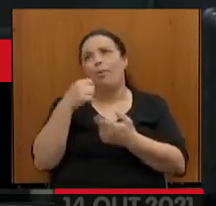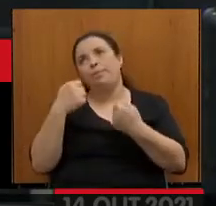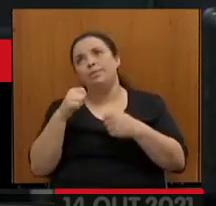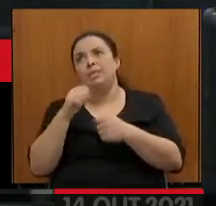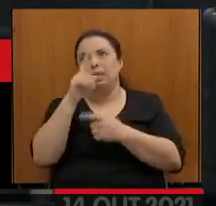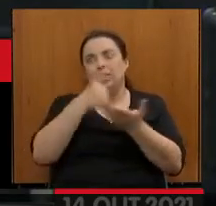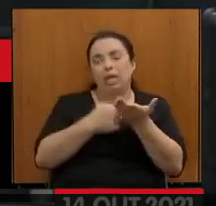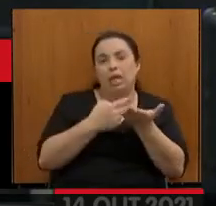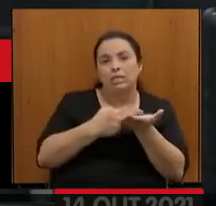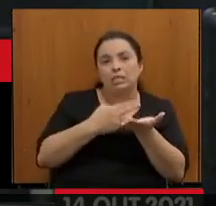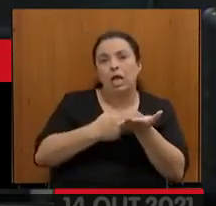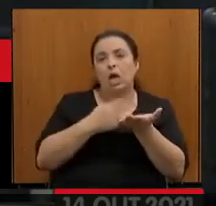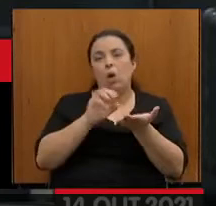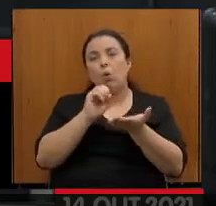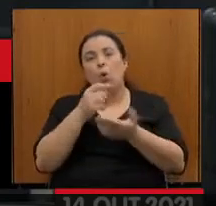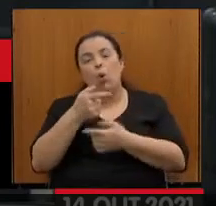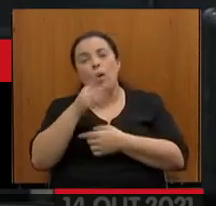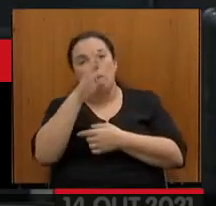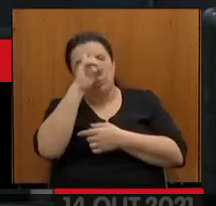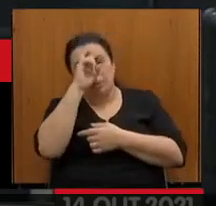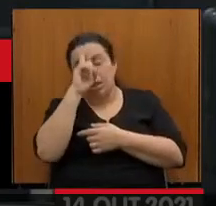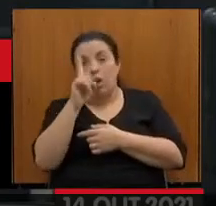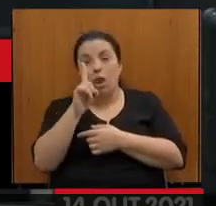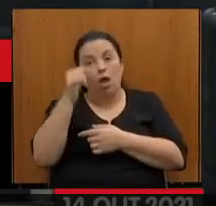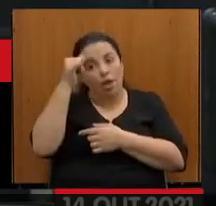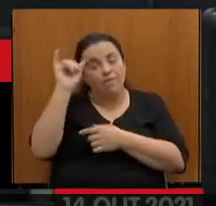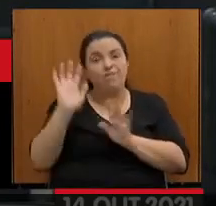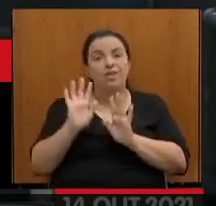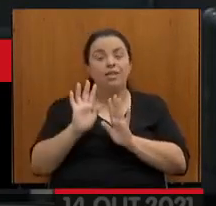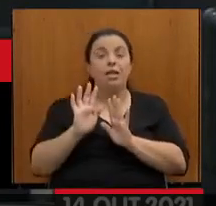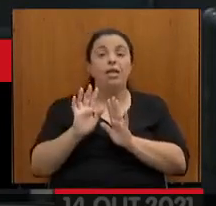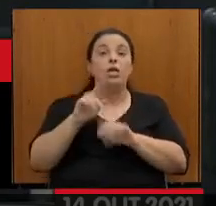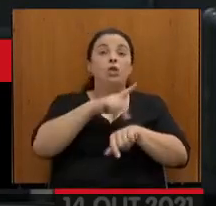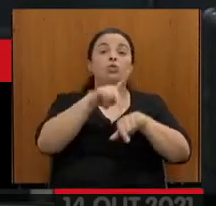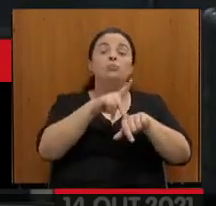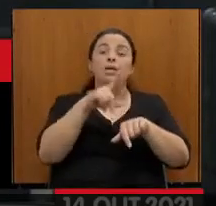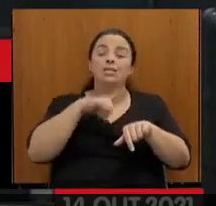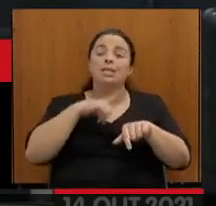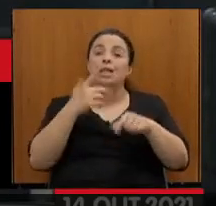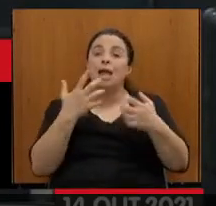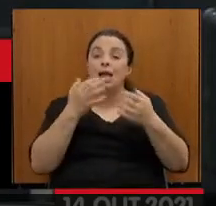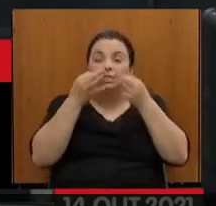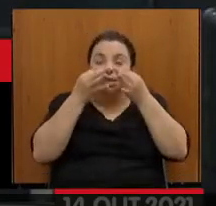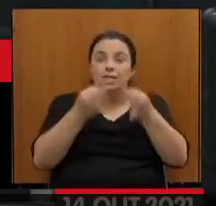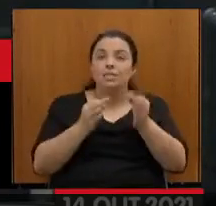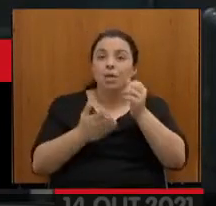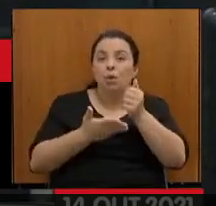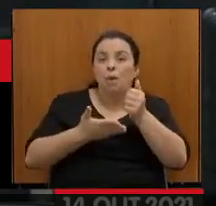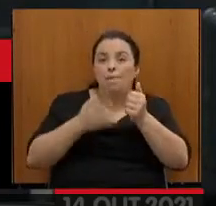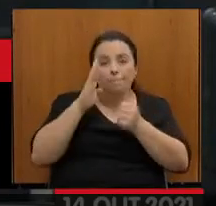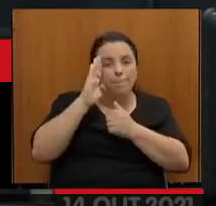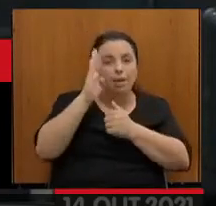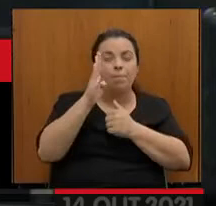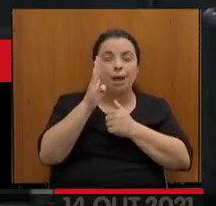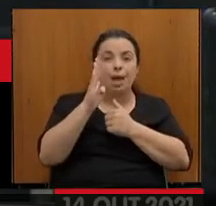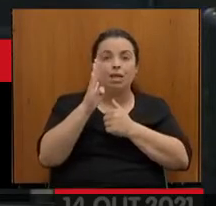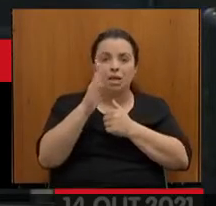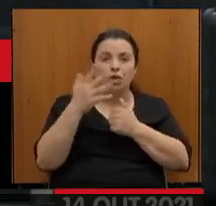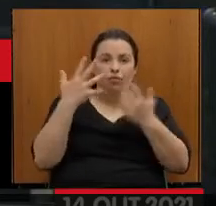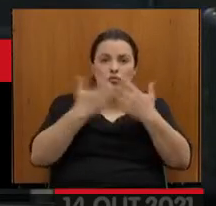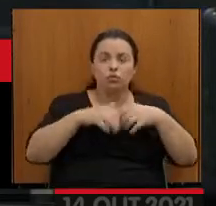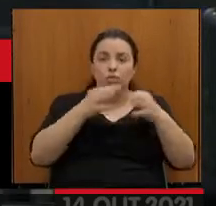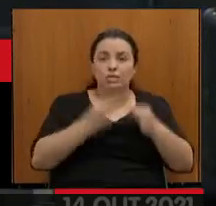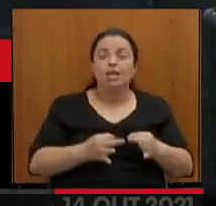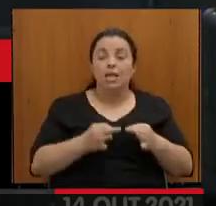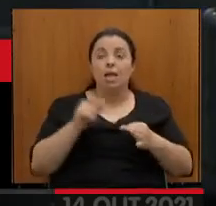hospitalização. E os países que têm uma atenção primária resolutiva, eles conseguem diminuir os custos globais de